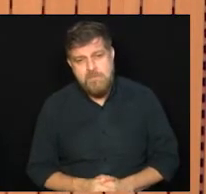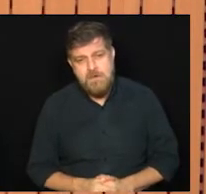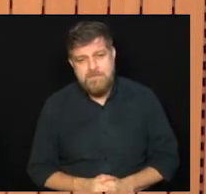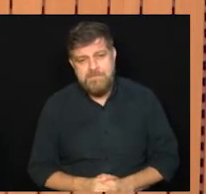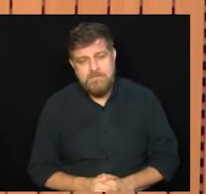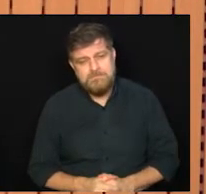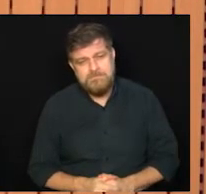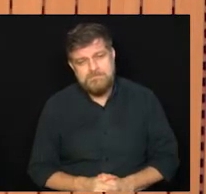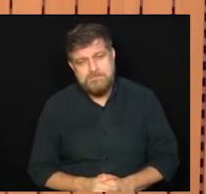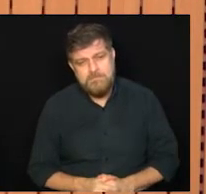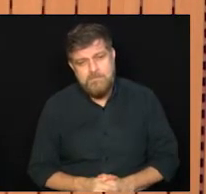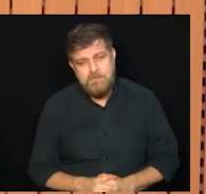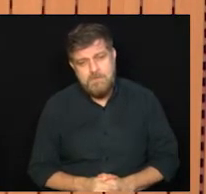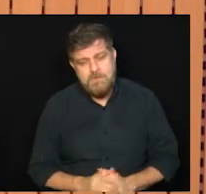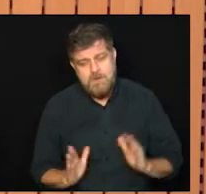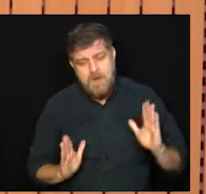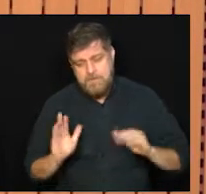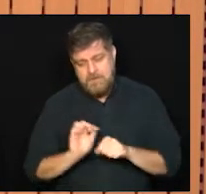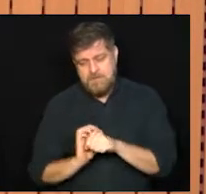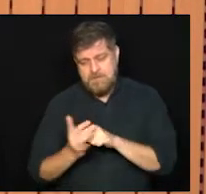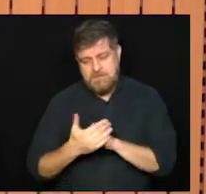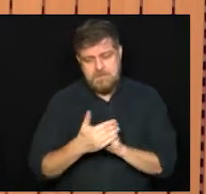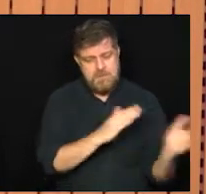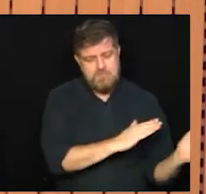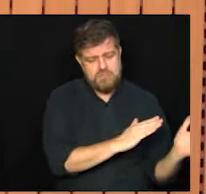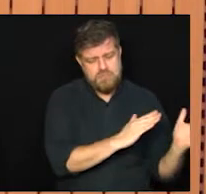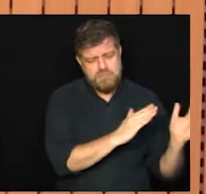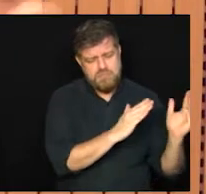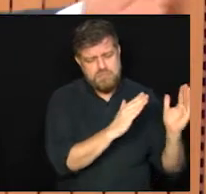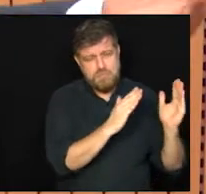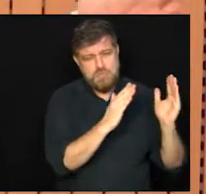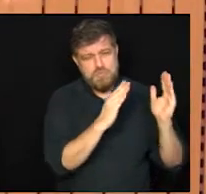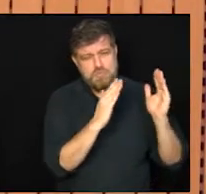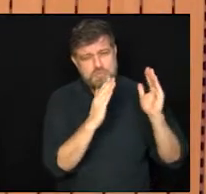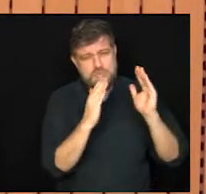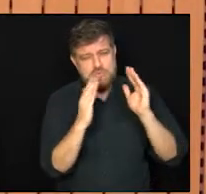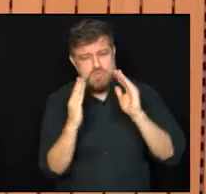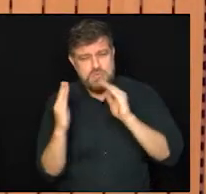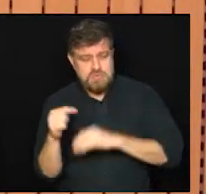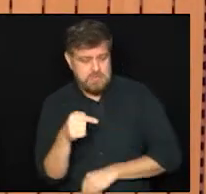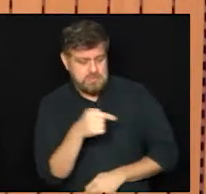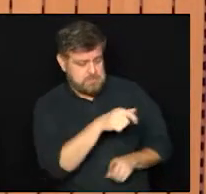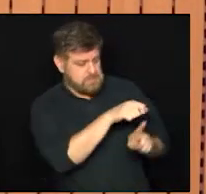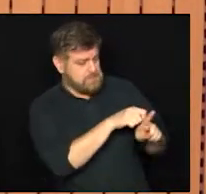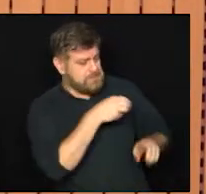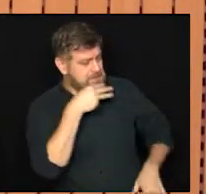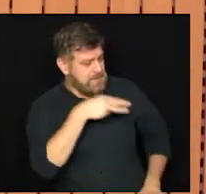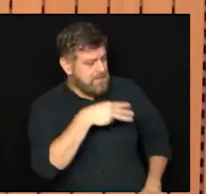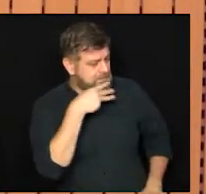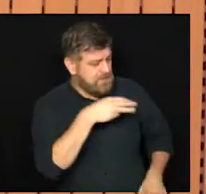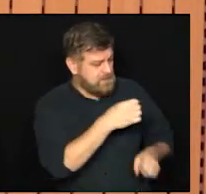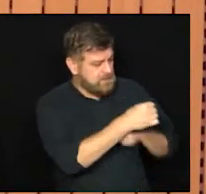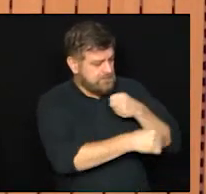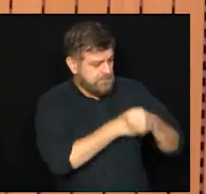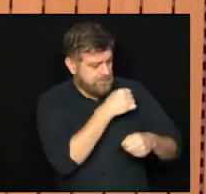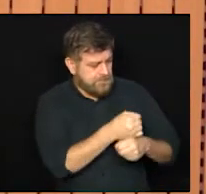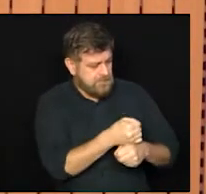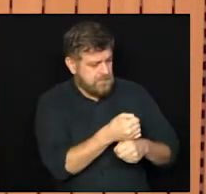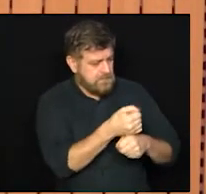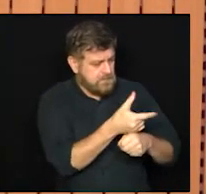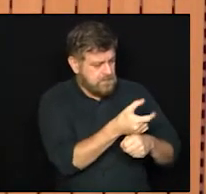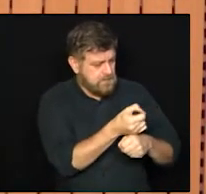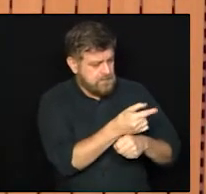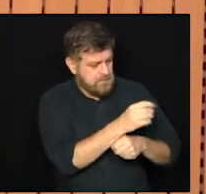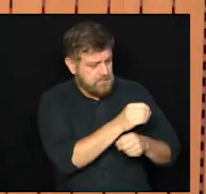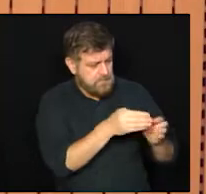longo desse período de pandemia, desde março do ano passado,